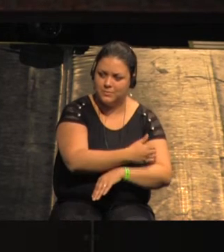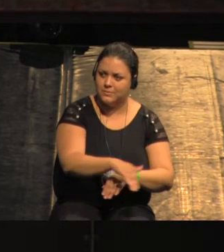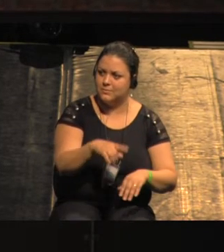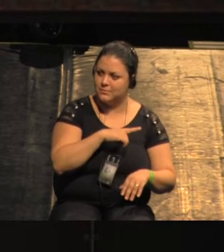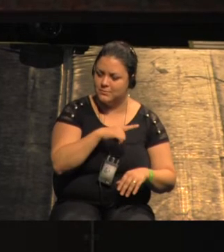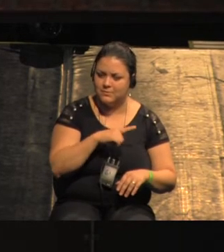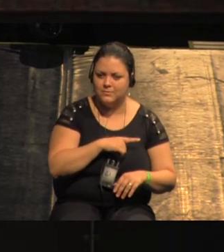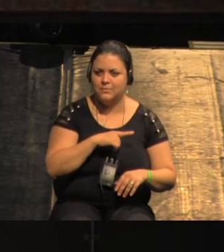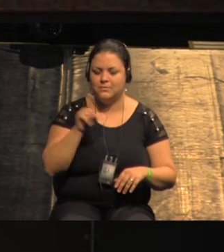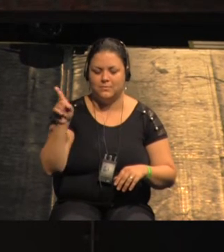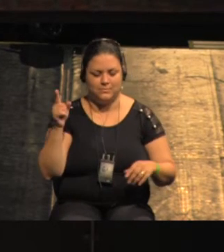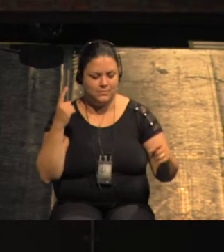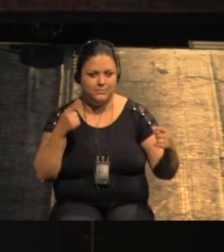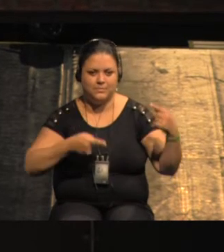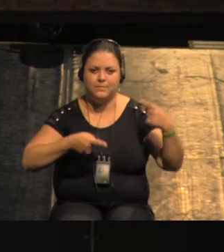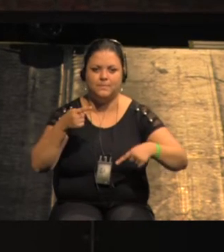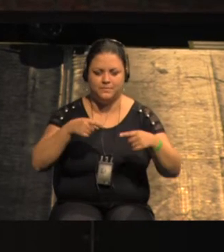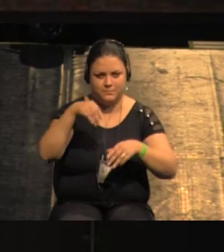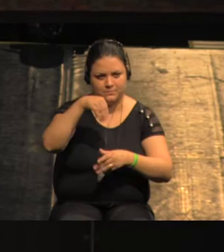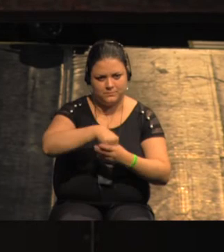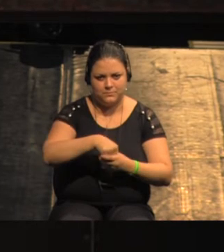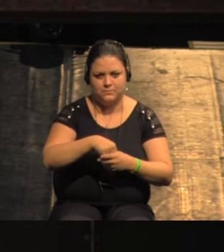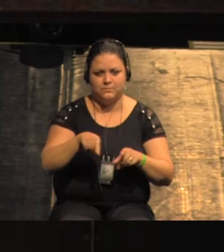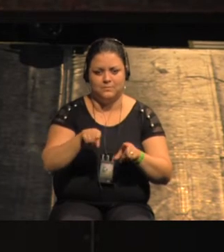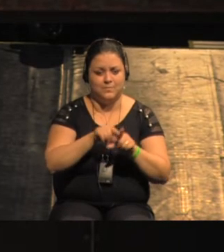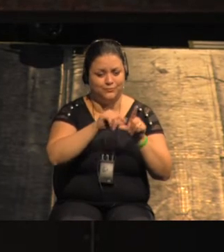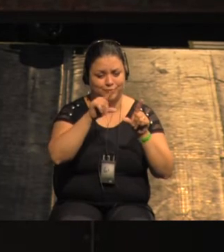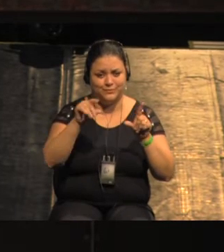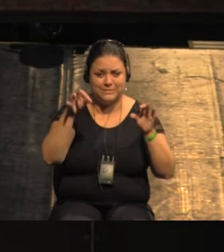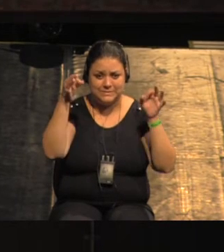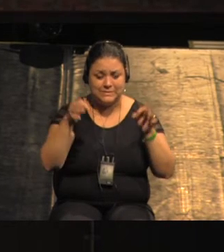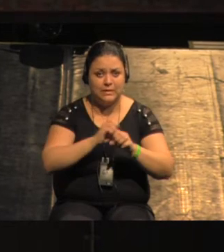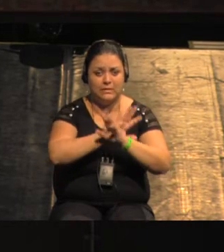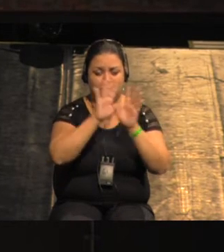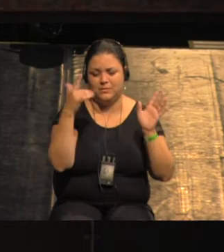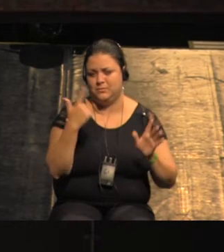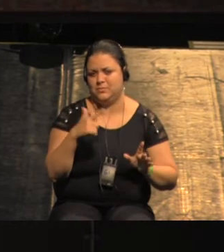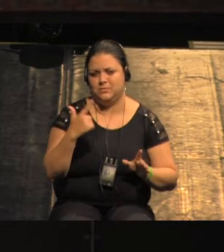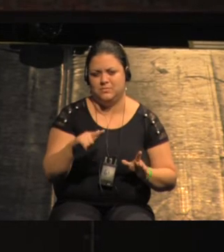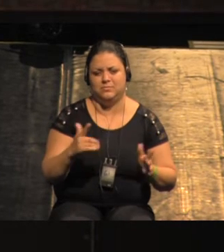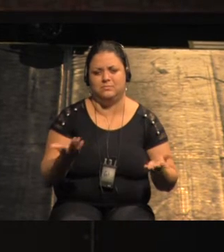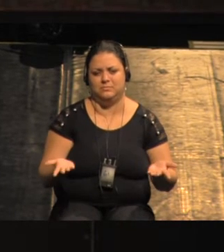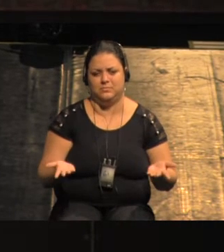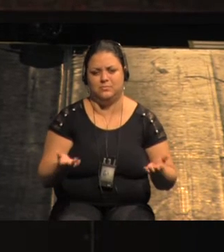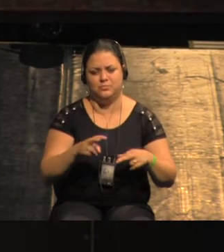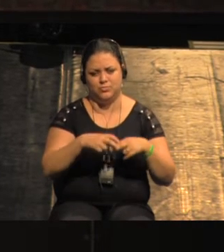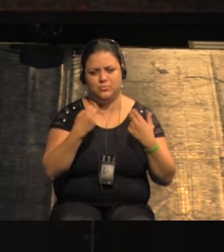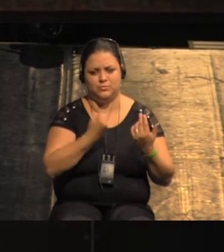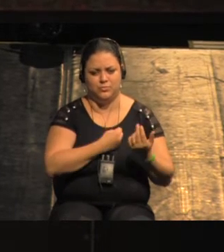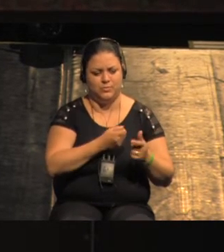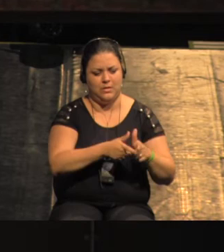conflito interno de demonstrar, num período que você não tem uma construção estatística clara, um